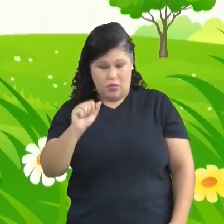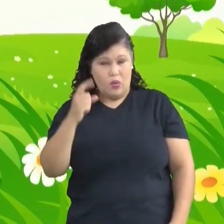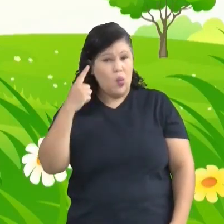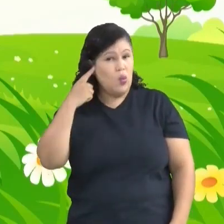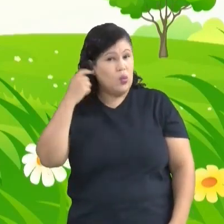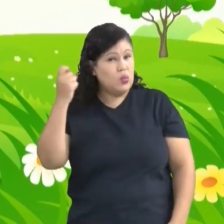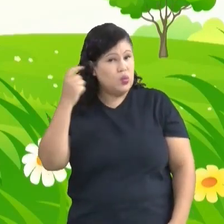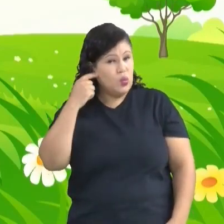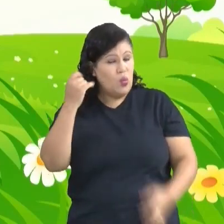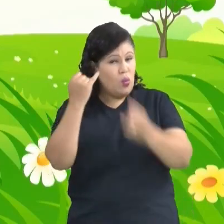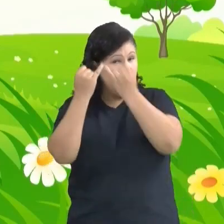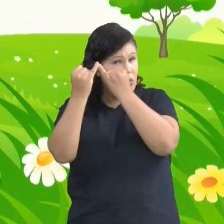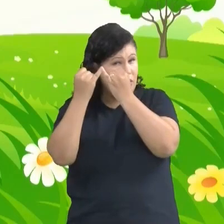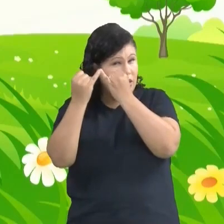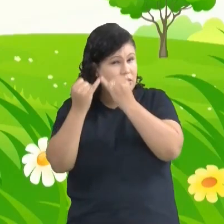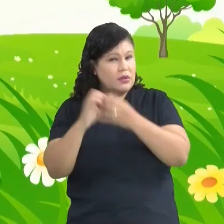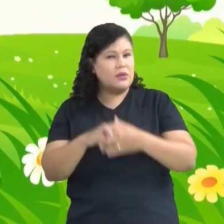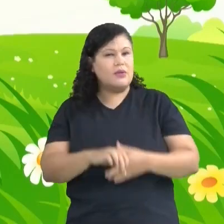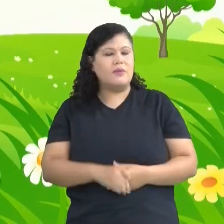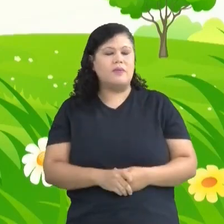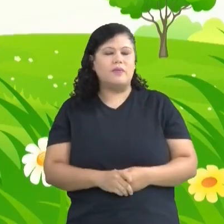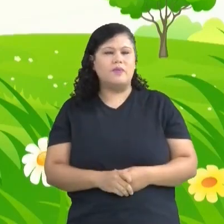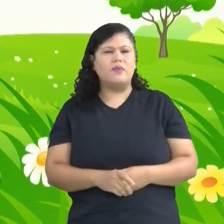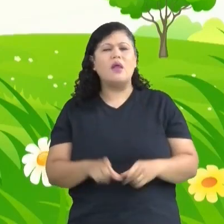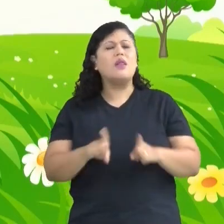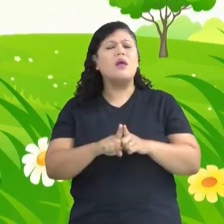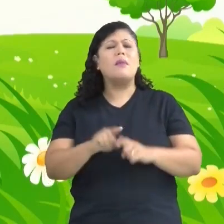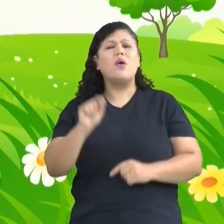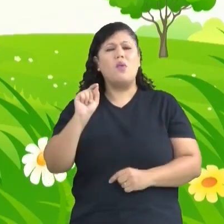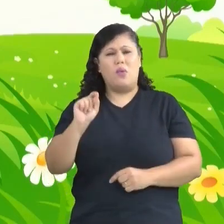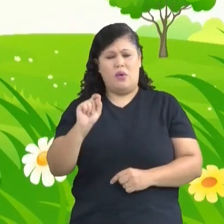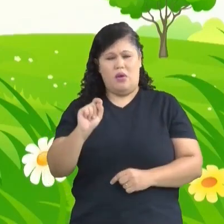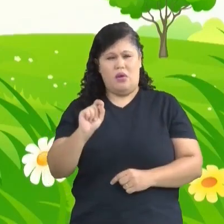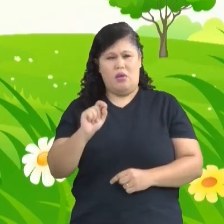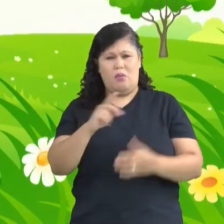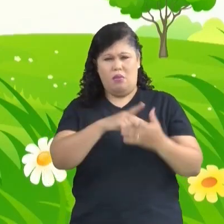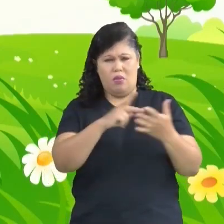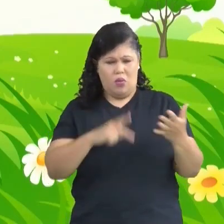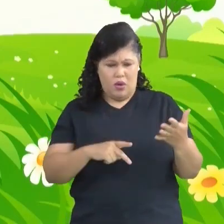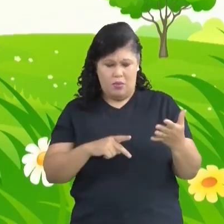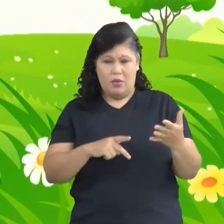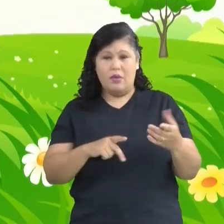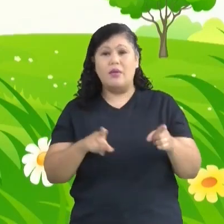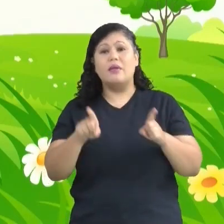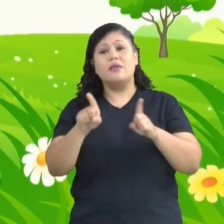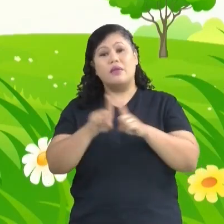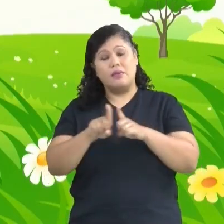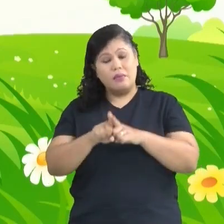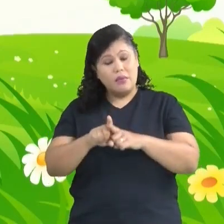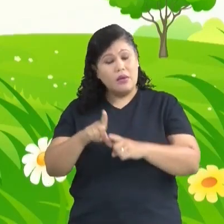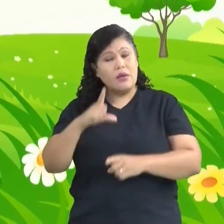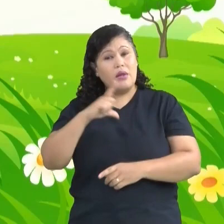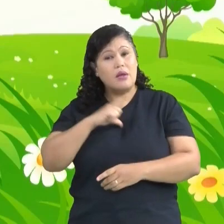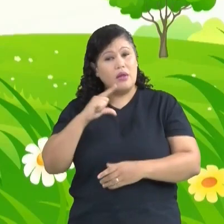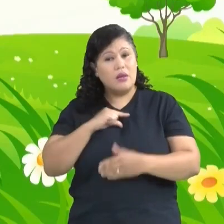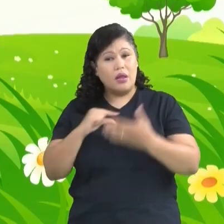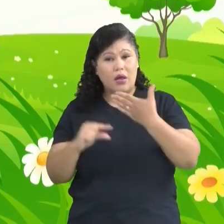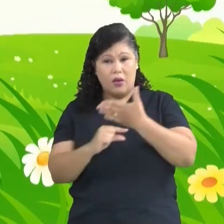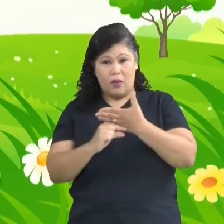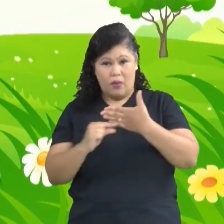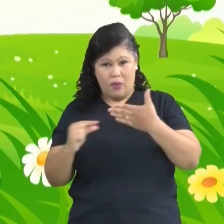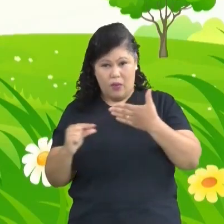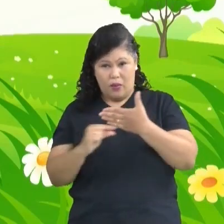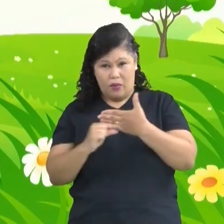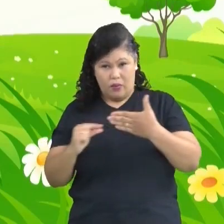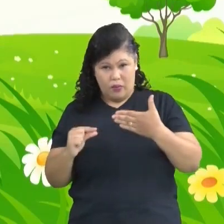em um poema. O que mais que um poema tem? Um poema ele tem um autor. O autor, ele é chamado de